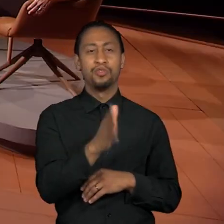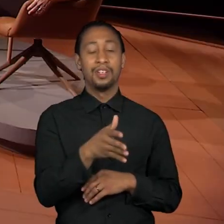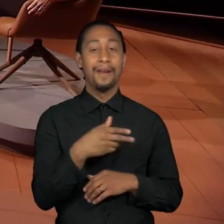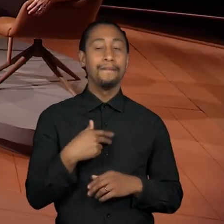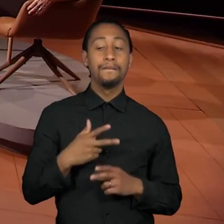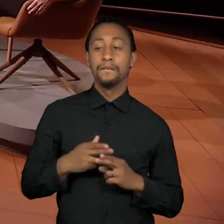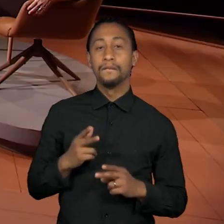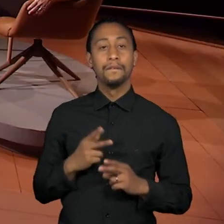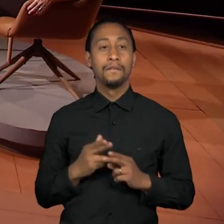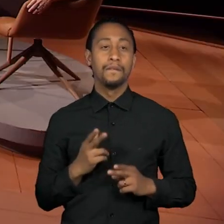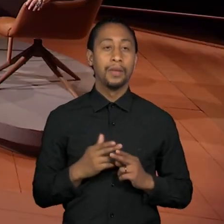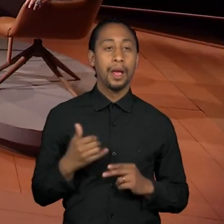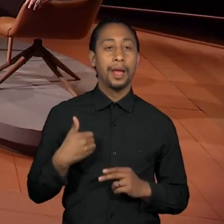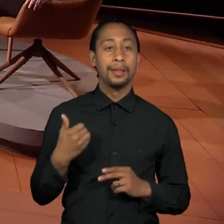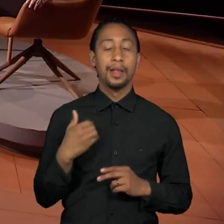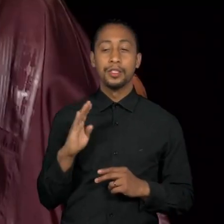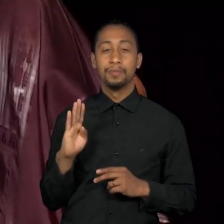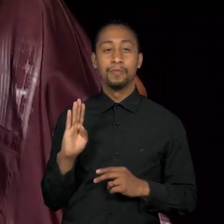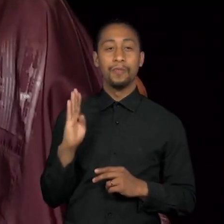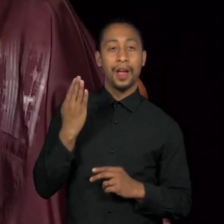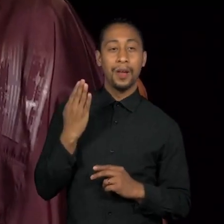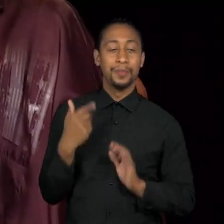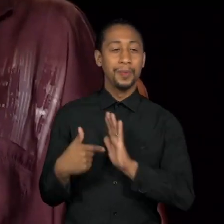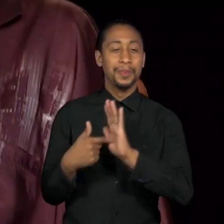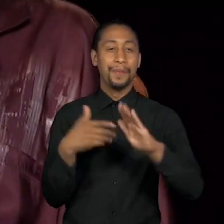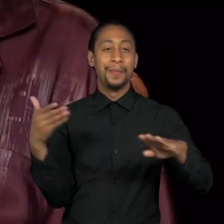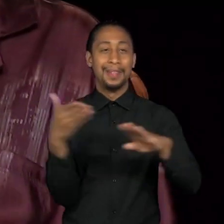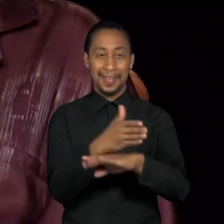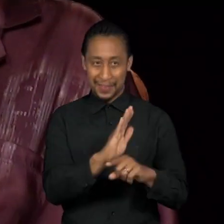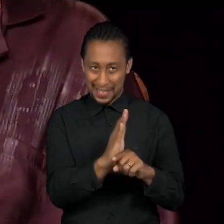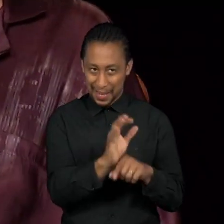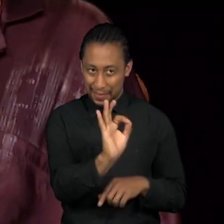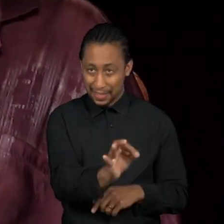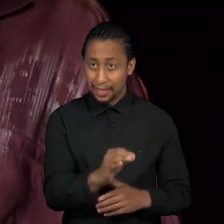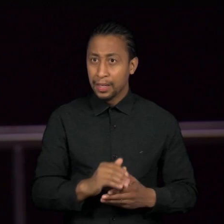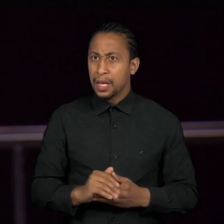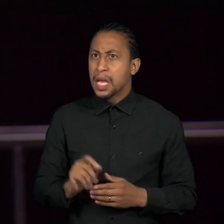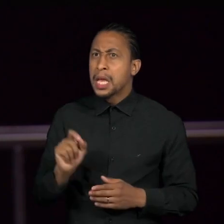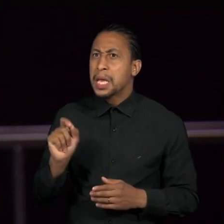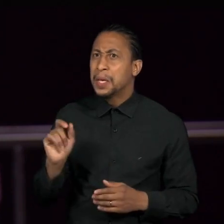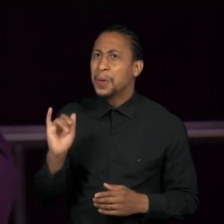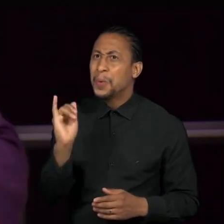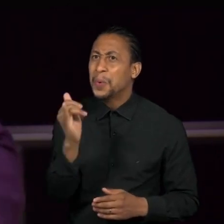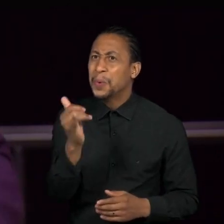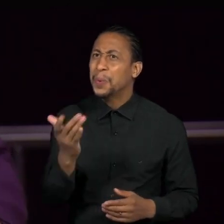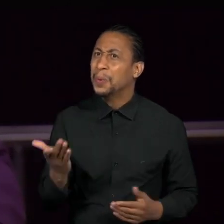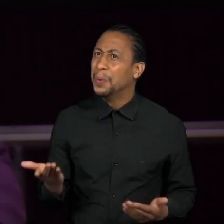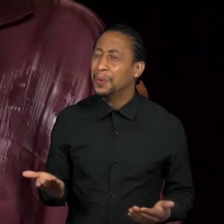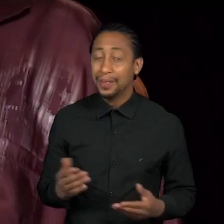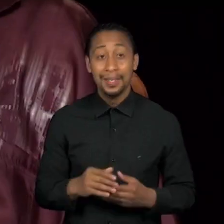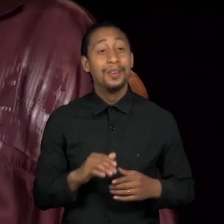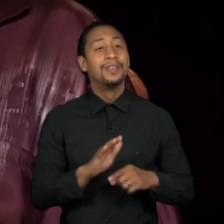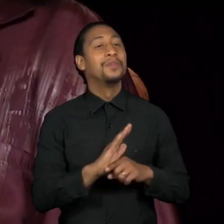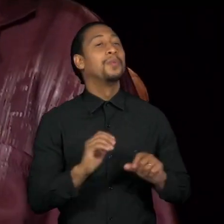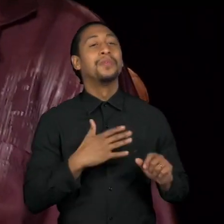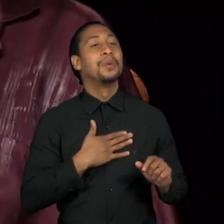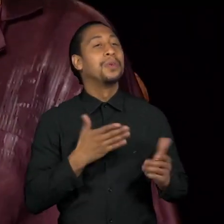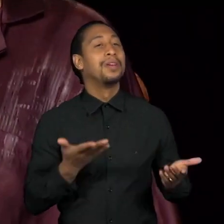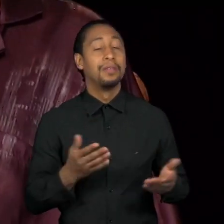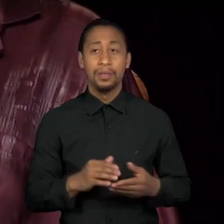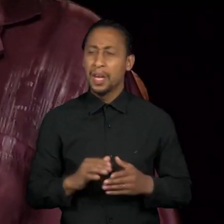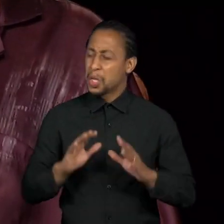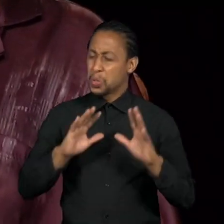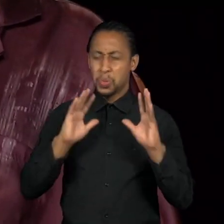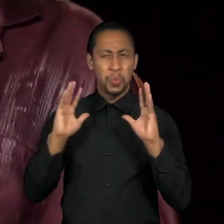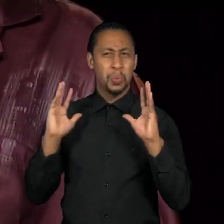idade para entrar no cinema. Ai, nossa, quem será esse passarinho? Que tipo de filme você gostava de assistir? A tudo.